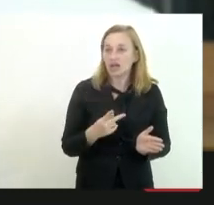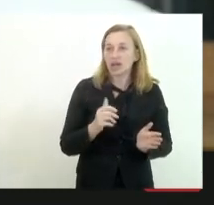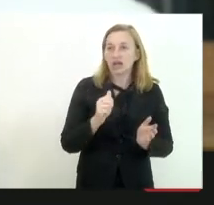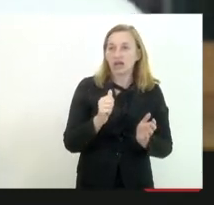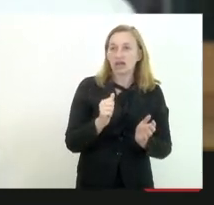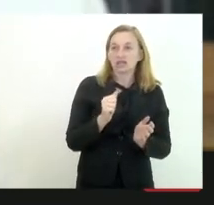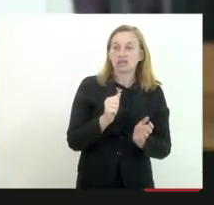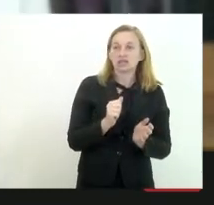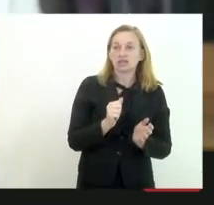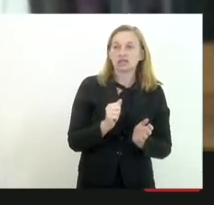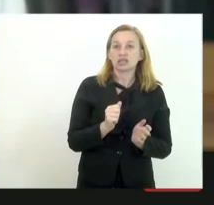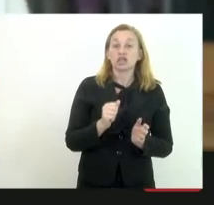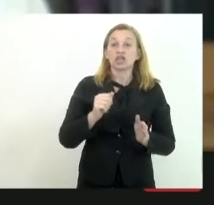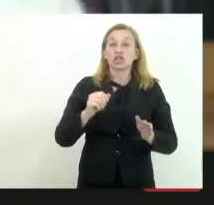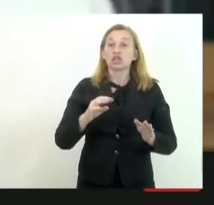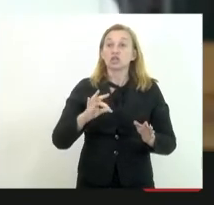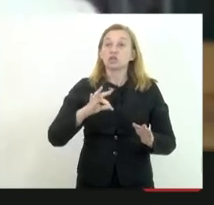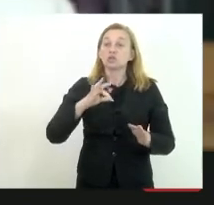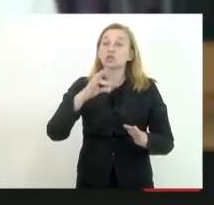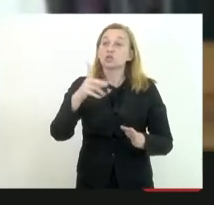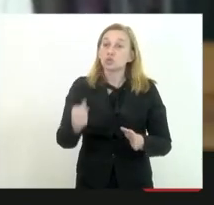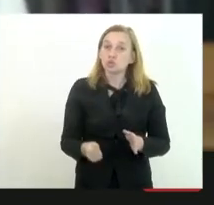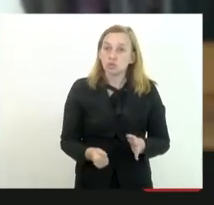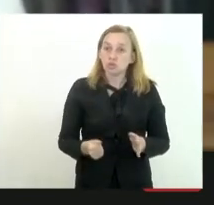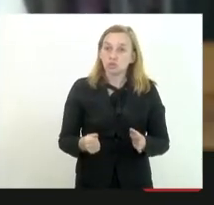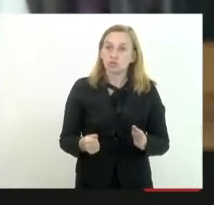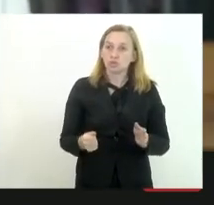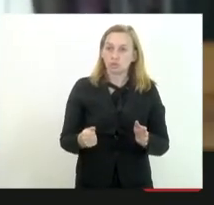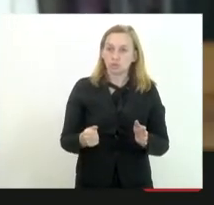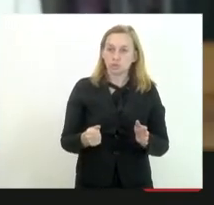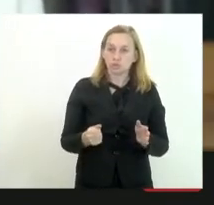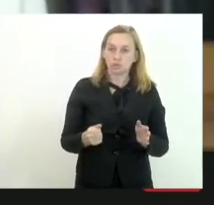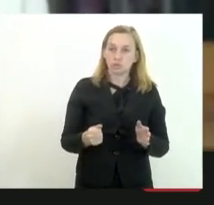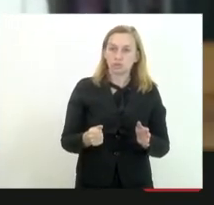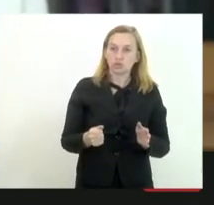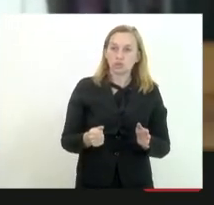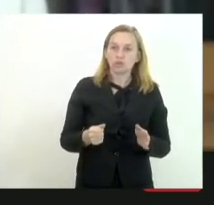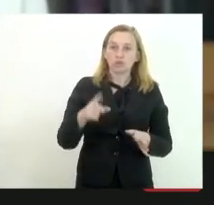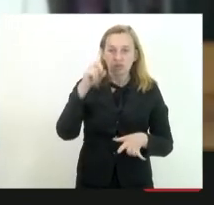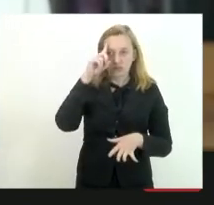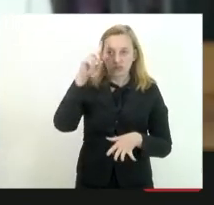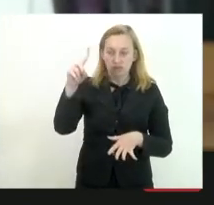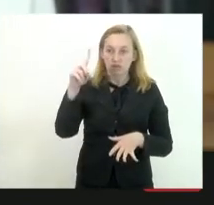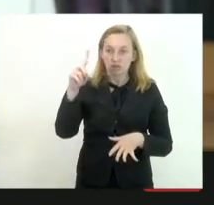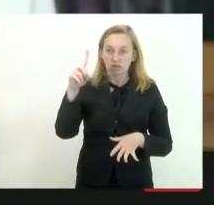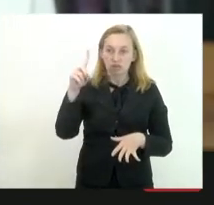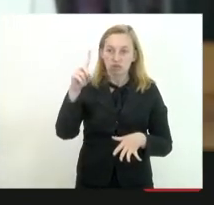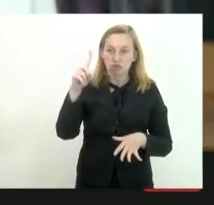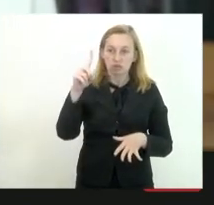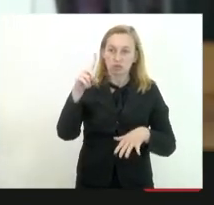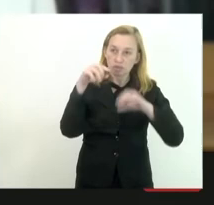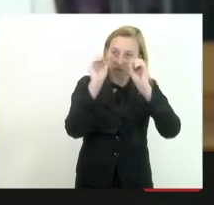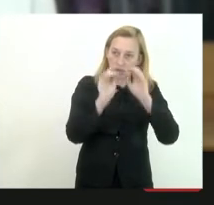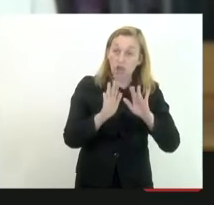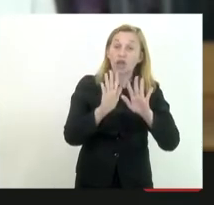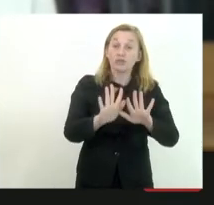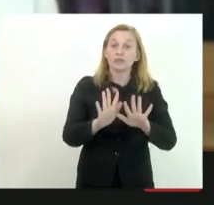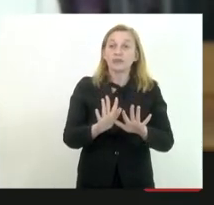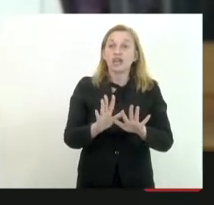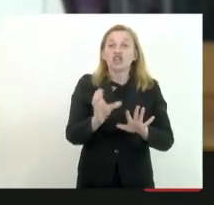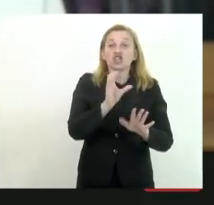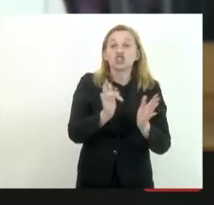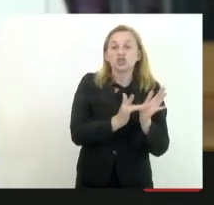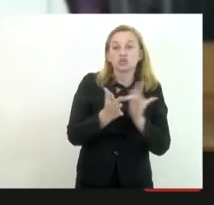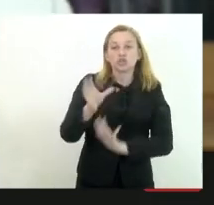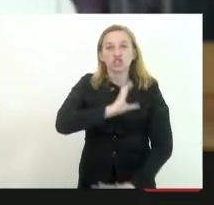são lícitas. Isso é um princípio da intolerância. Por outro lado, Jesus Cristo, ele